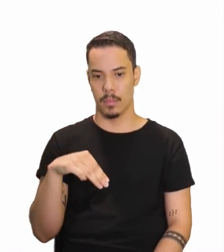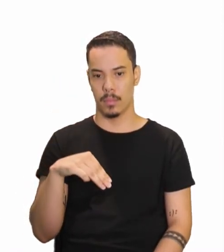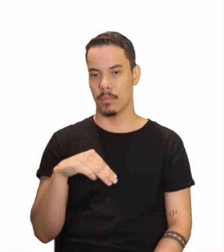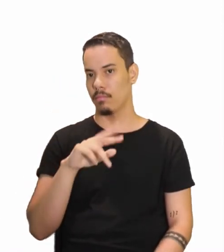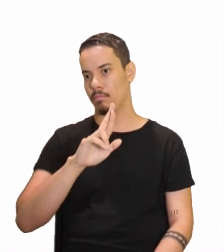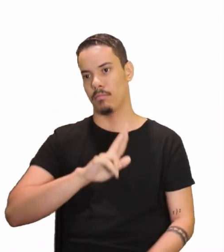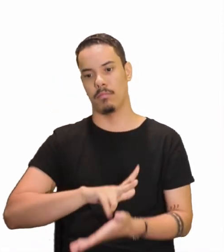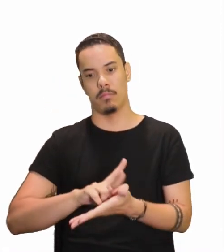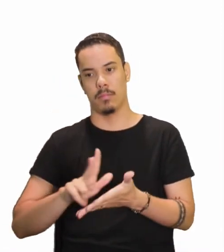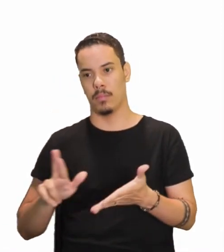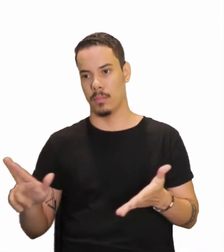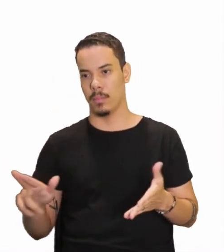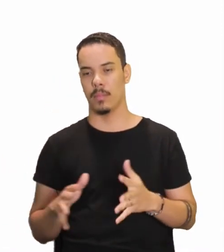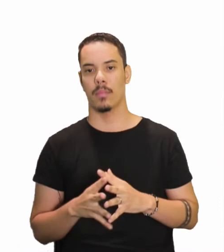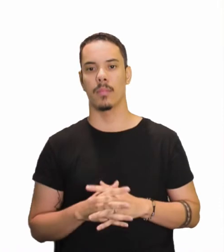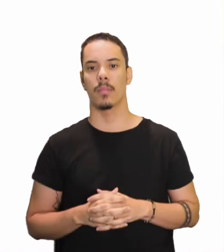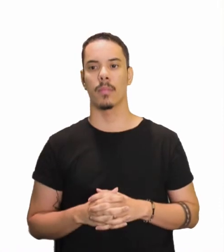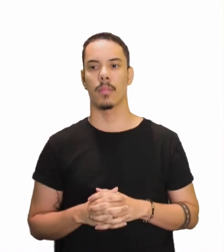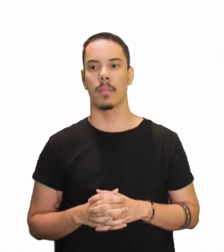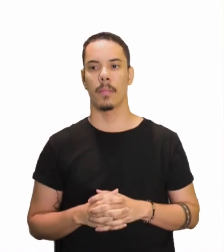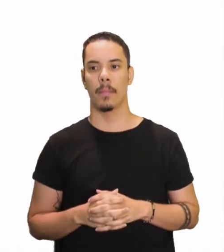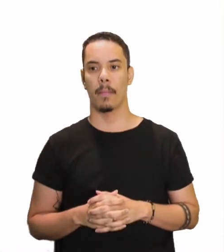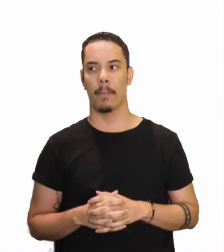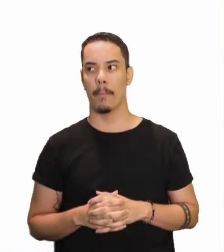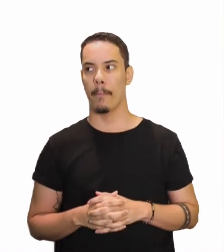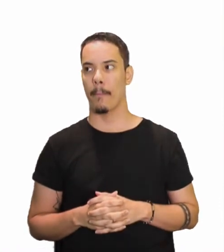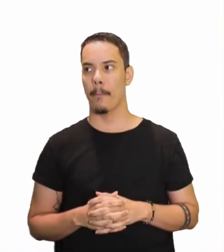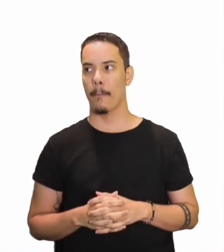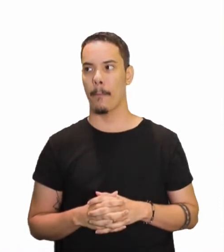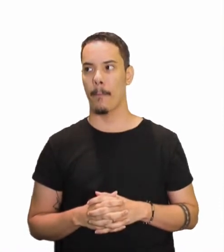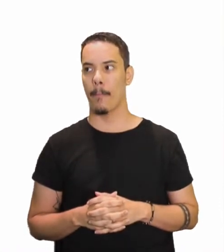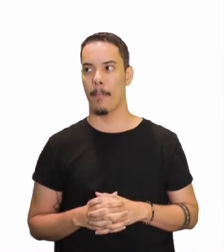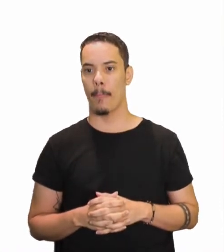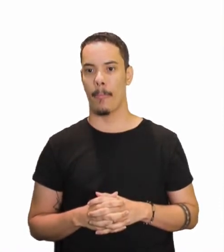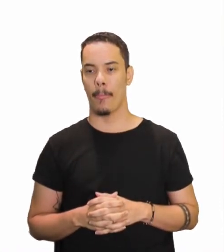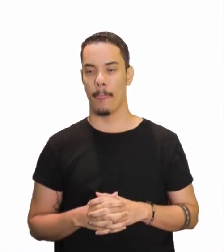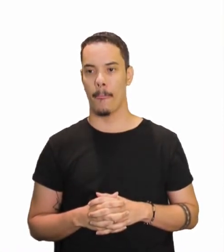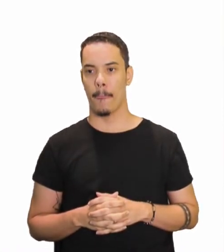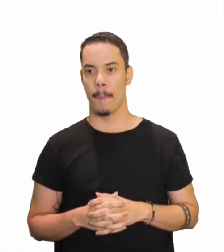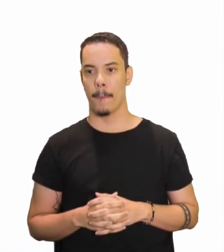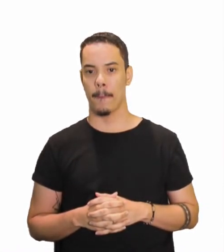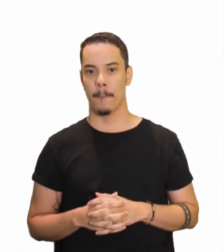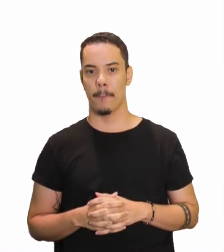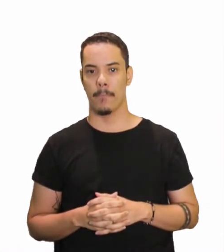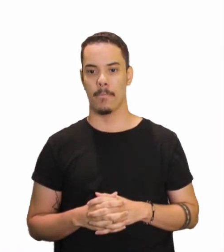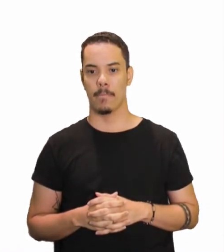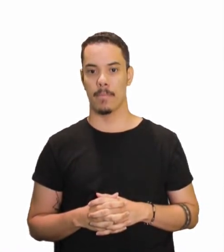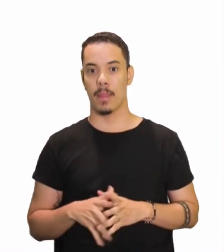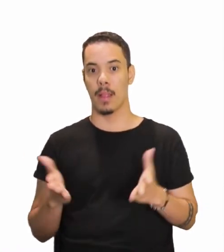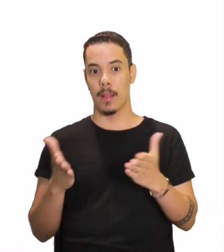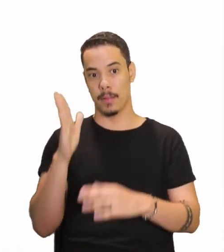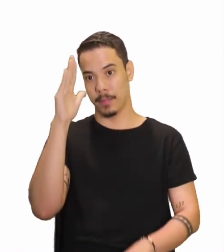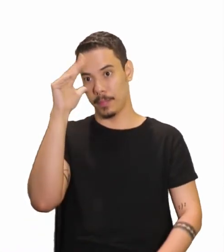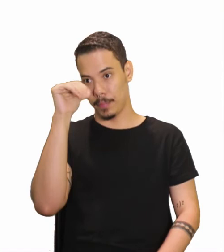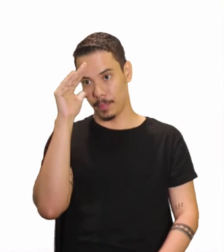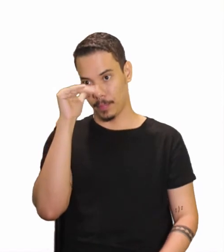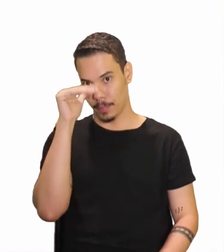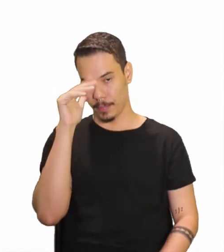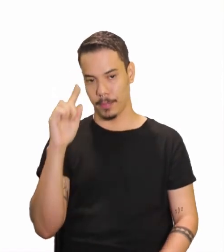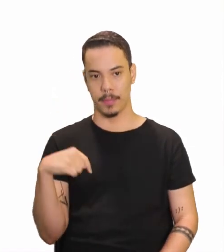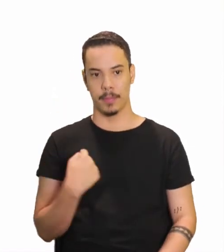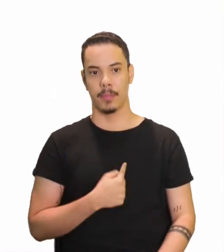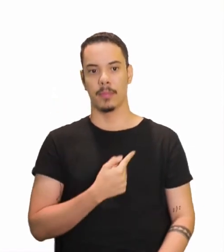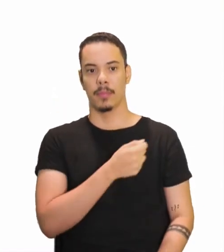e assim os demais, tá certo? E agora, Amadinha, traz aí a curiosidade para o nosso